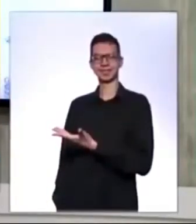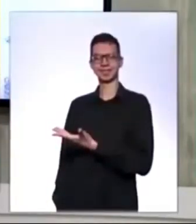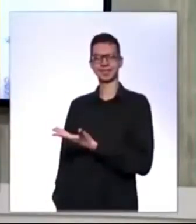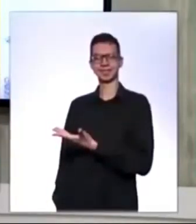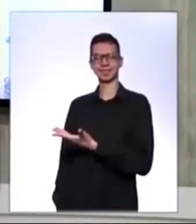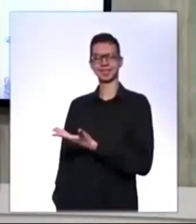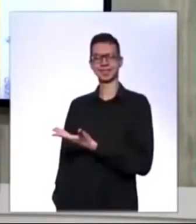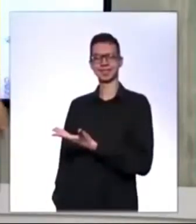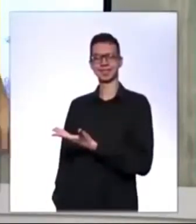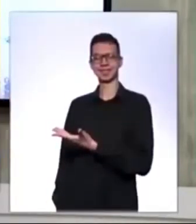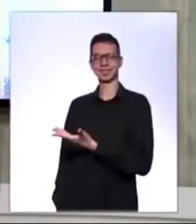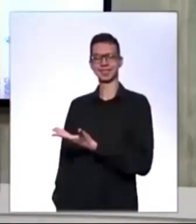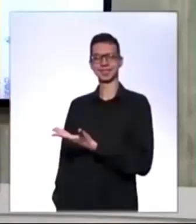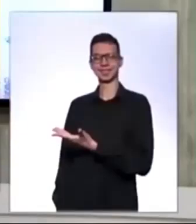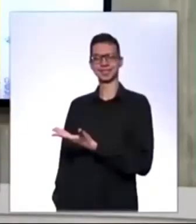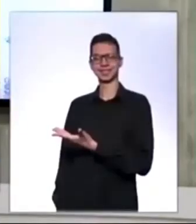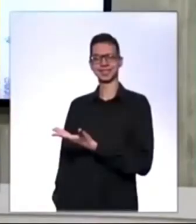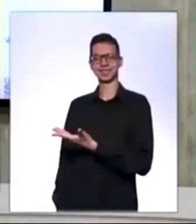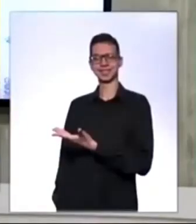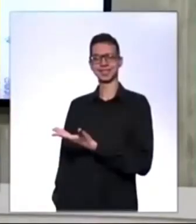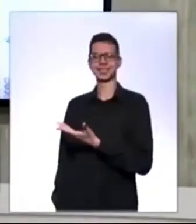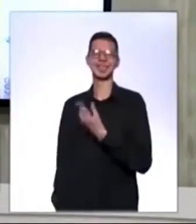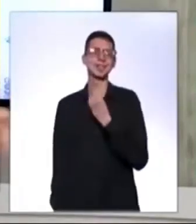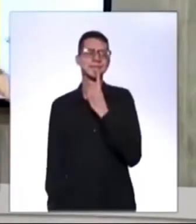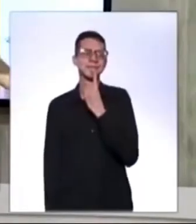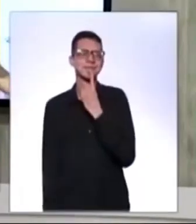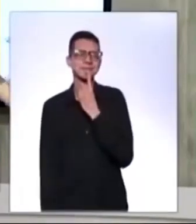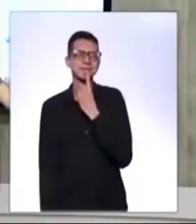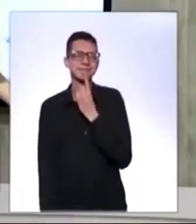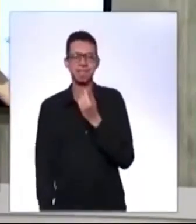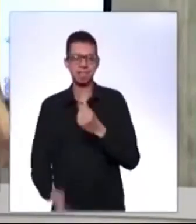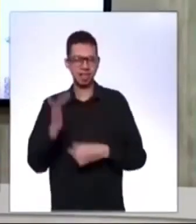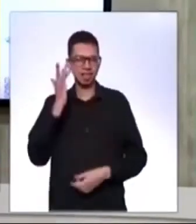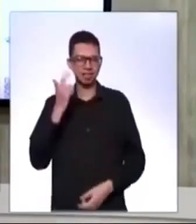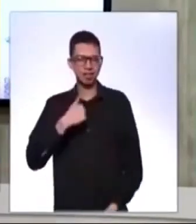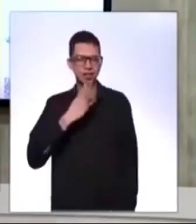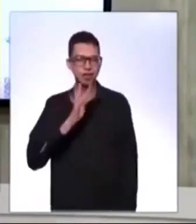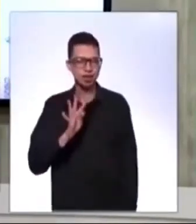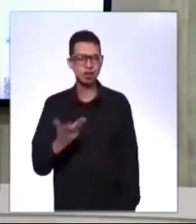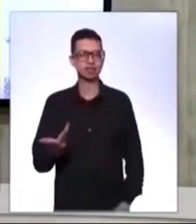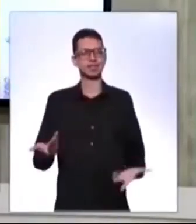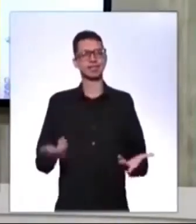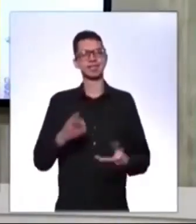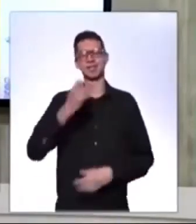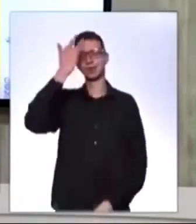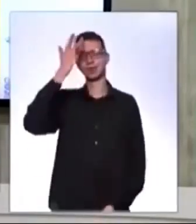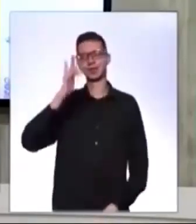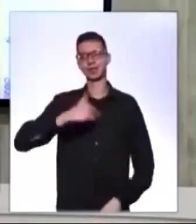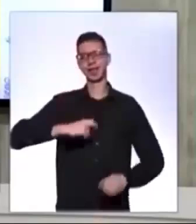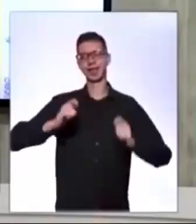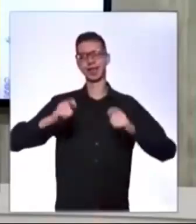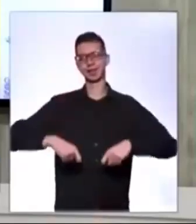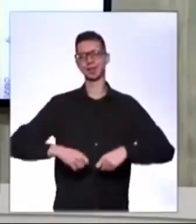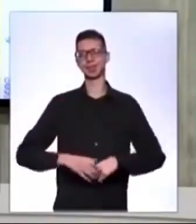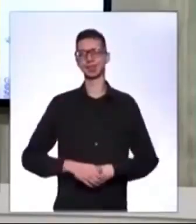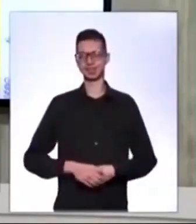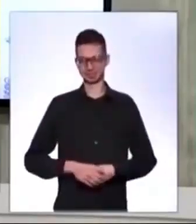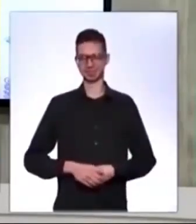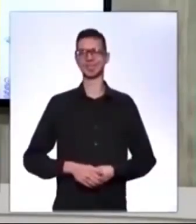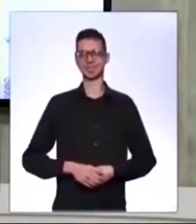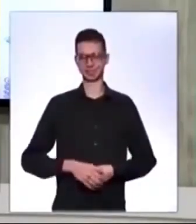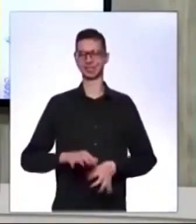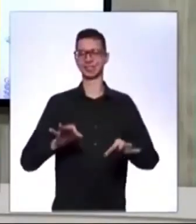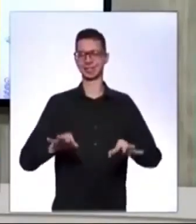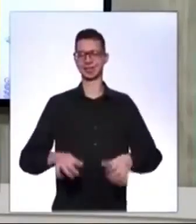É a batalha do passinho. Bebê. Você acha que eu não conheço, bebê? Você não sabe o que eu sou capaz de fazer num fluxo. Tá certo